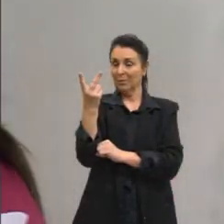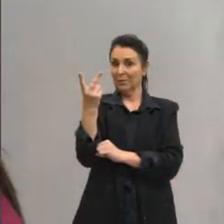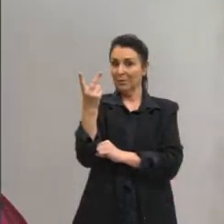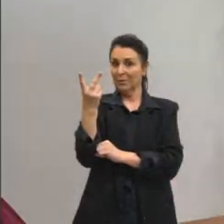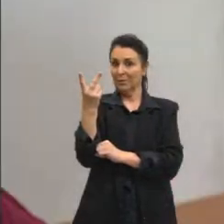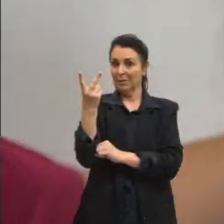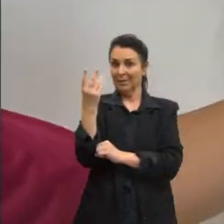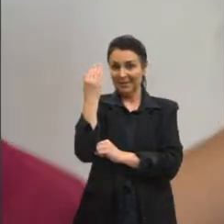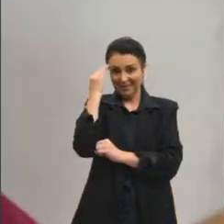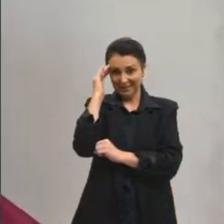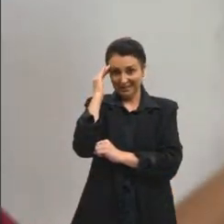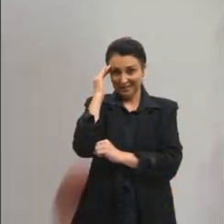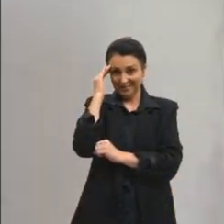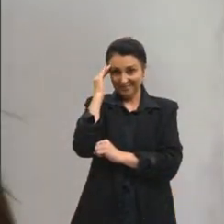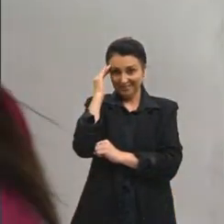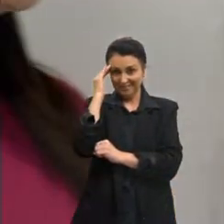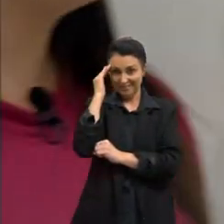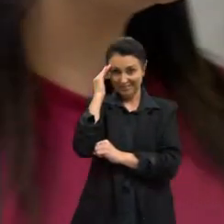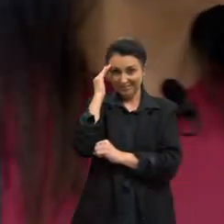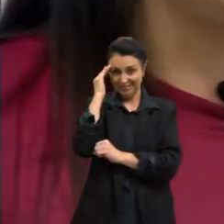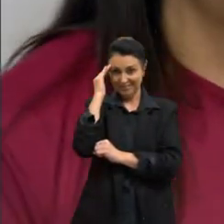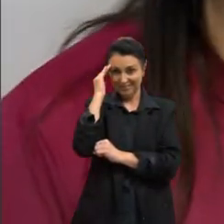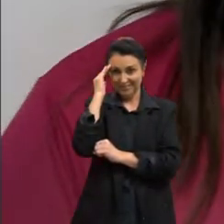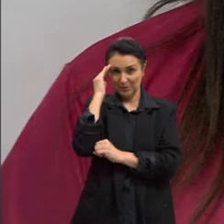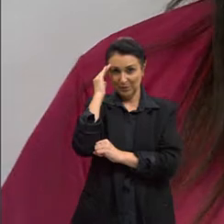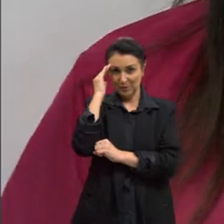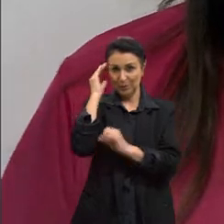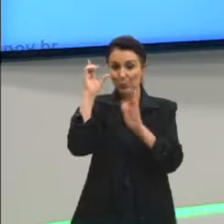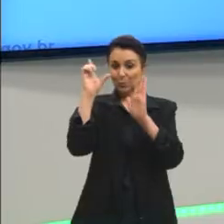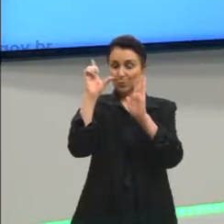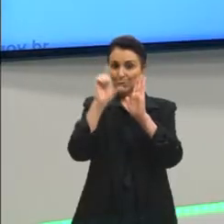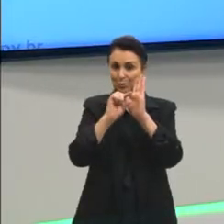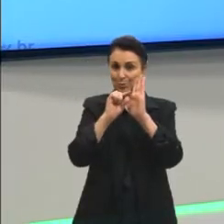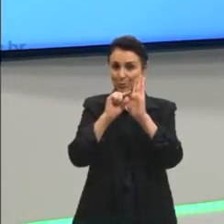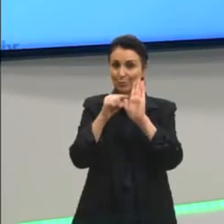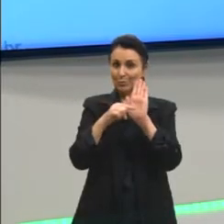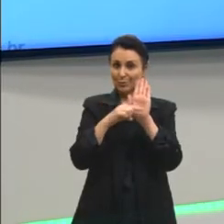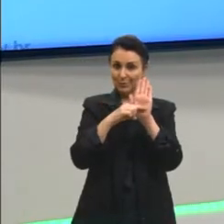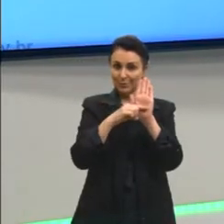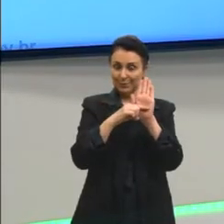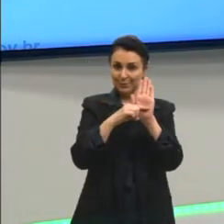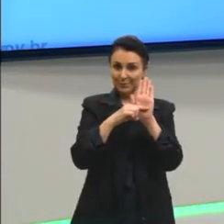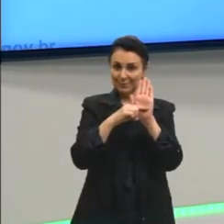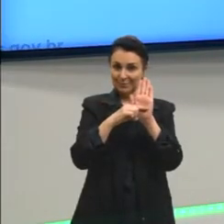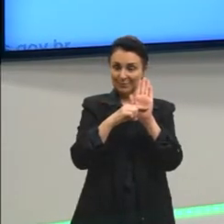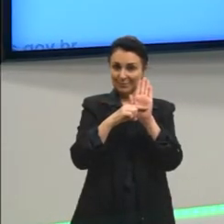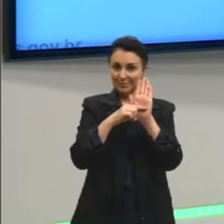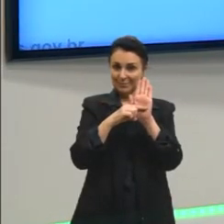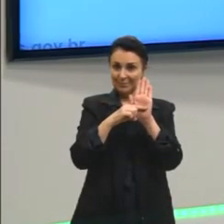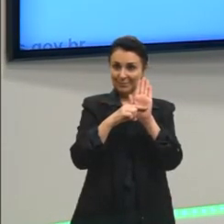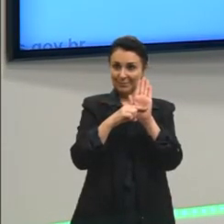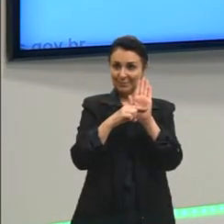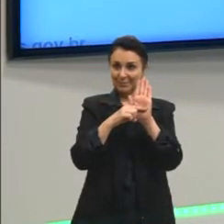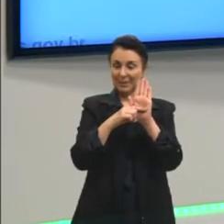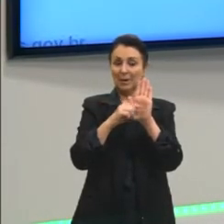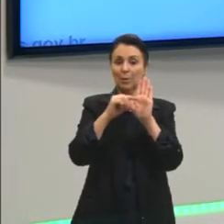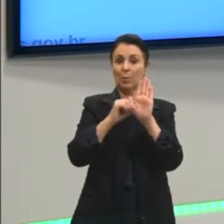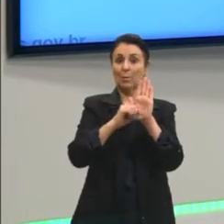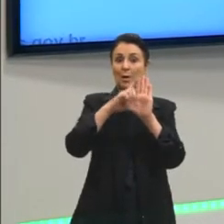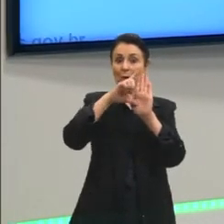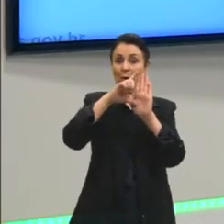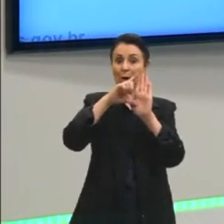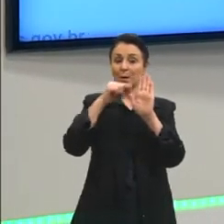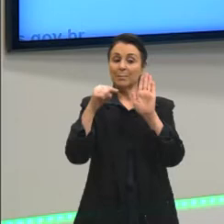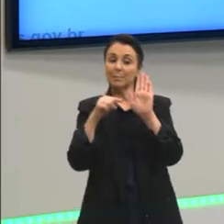Tá certo atravessa uma subtração bem simples bem fácil de realizar é só ou menos outro maior menos o menor